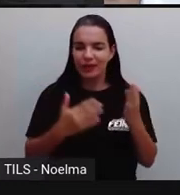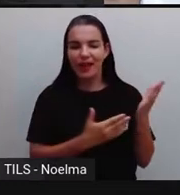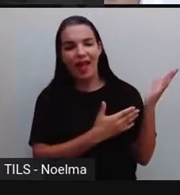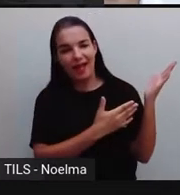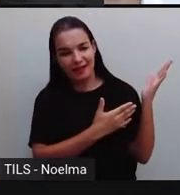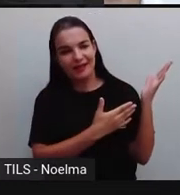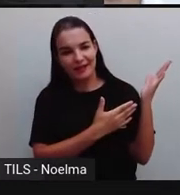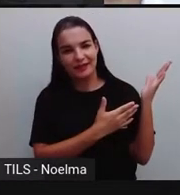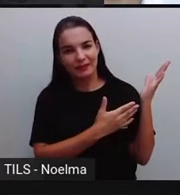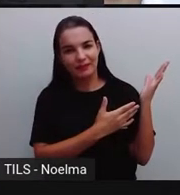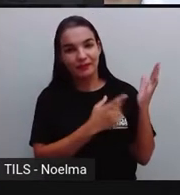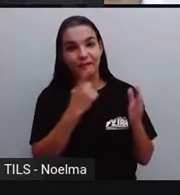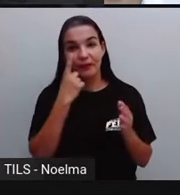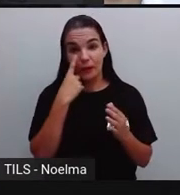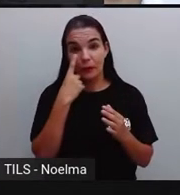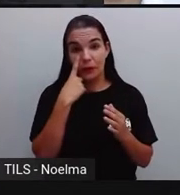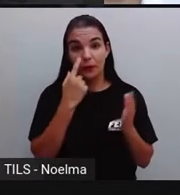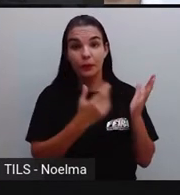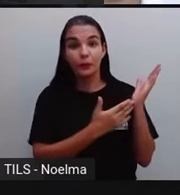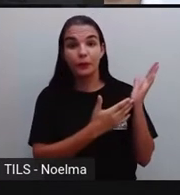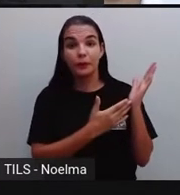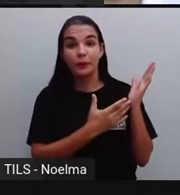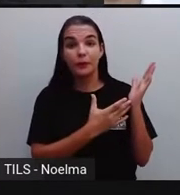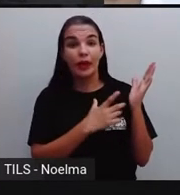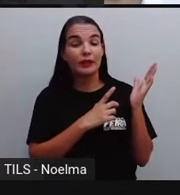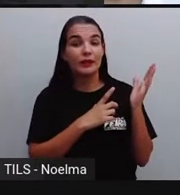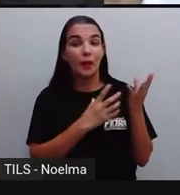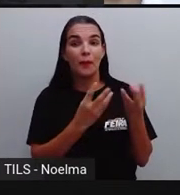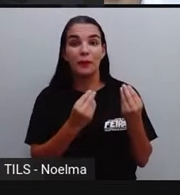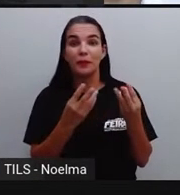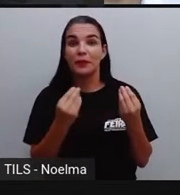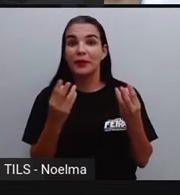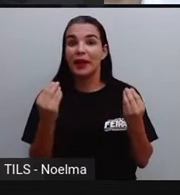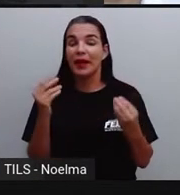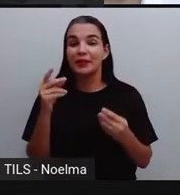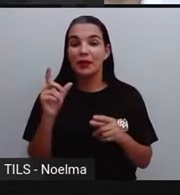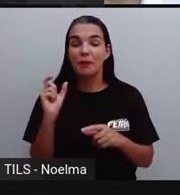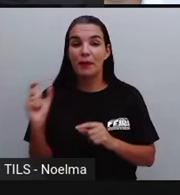Então, olha lá, o anúncio e a Pró